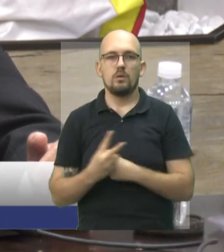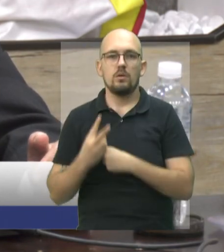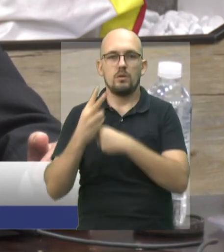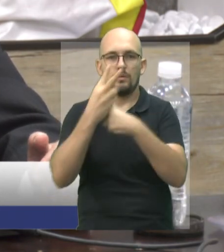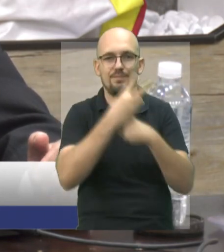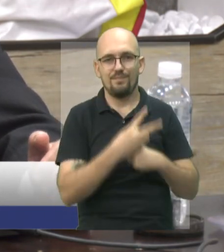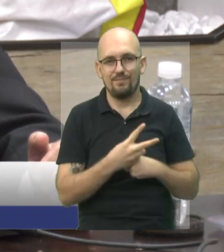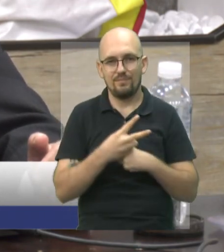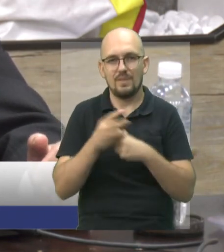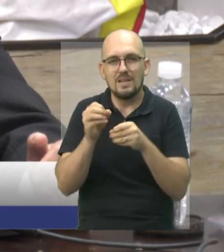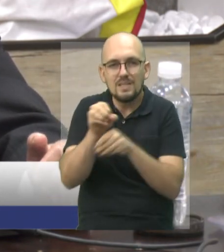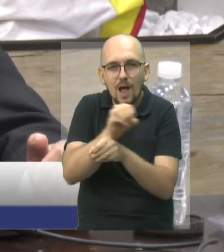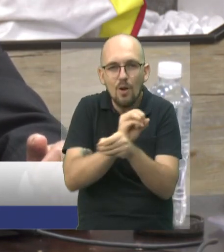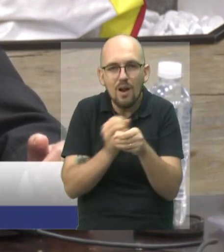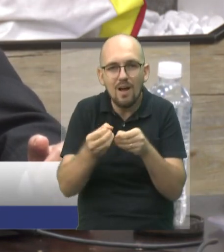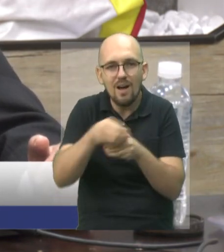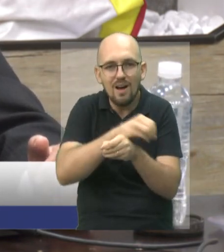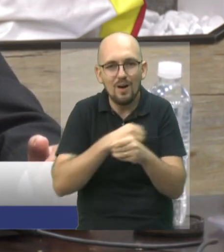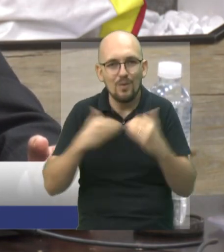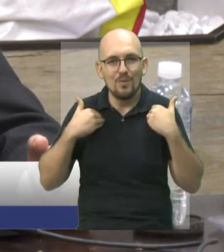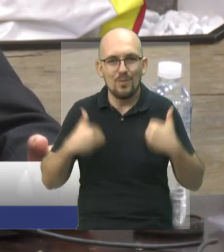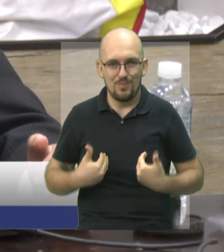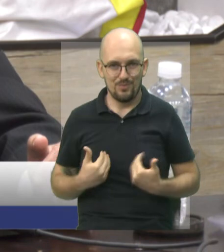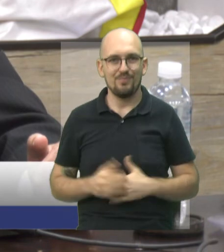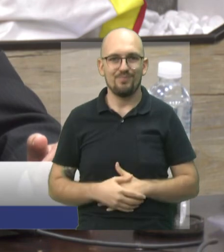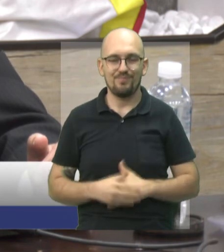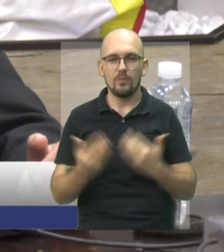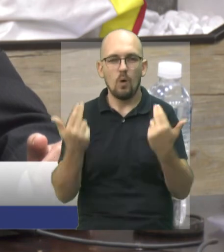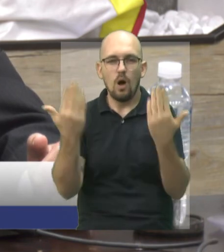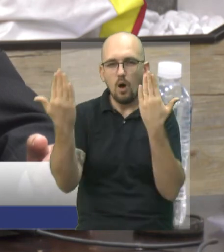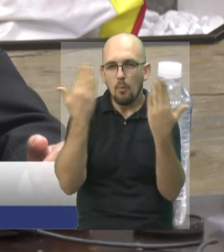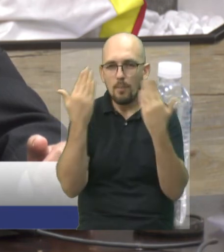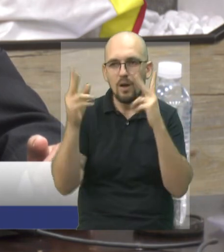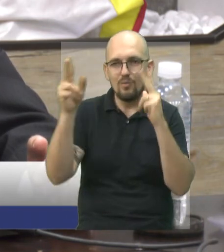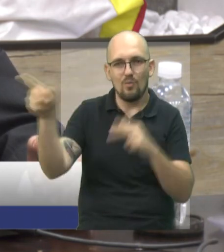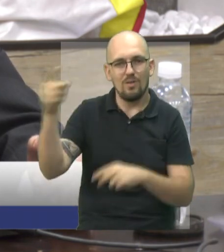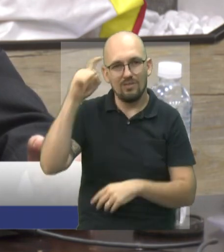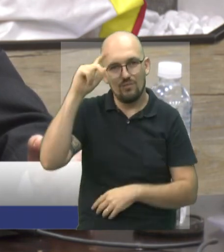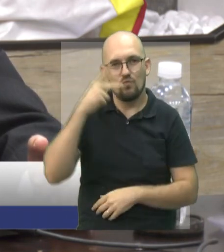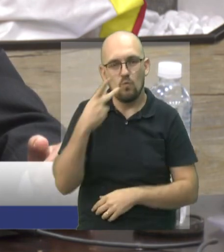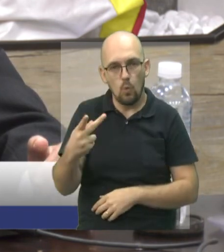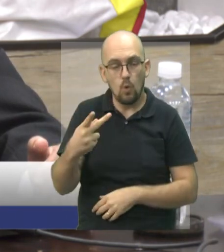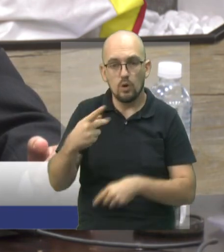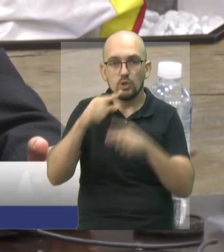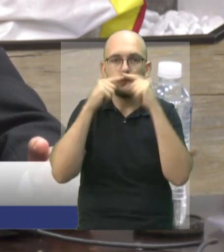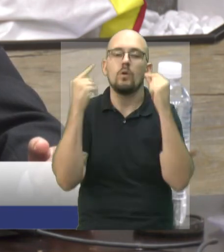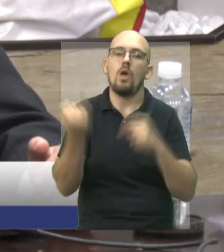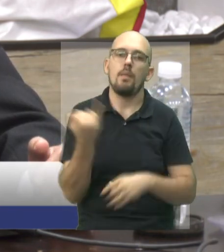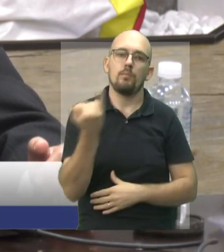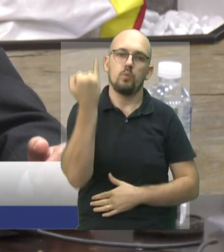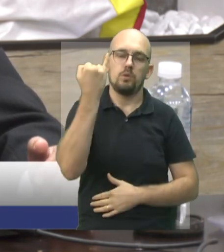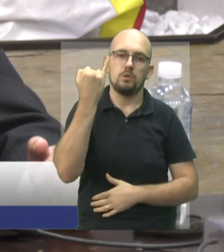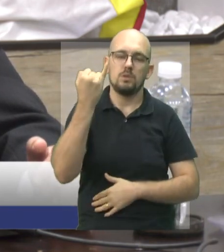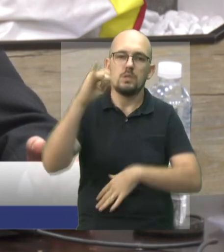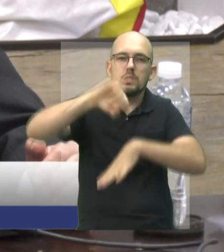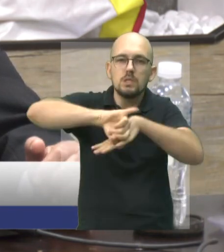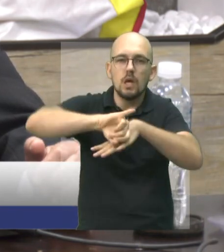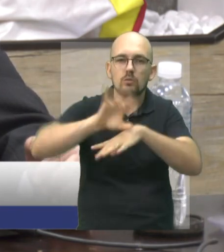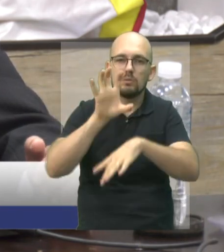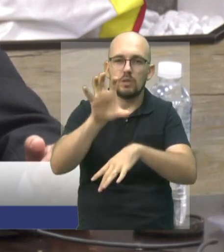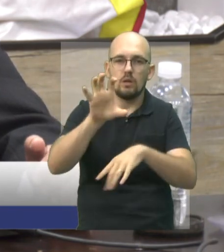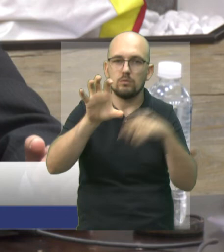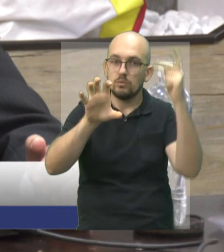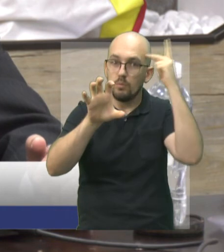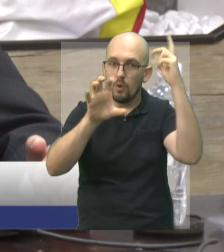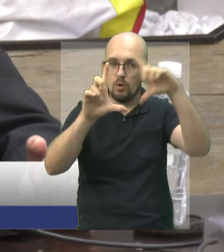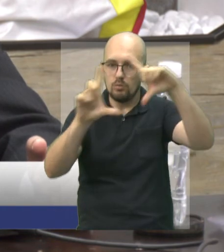parâmetro, a nossa cidade, como disse o Ivan Cassaro, é uma cidade importante no centro geográfico do estado de São